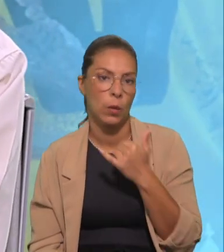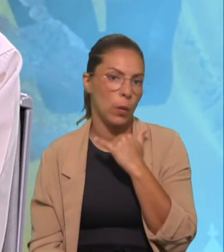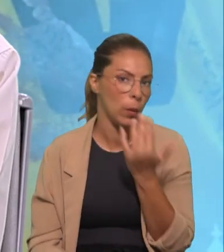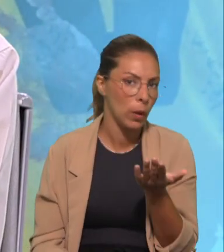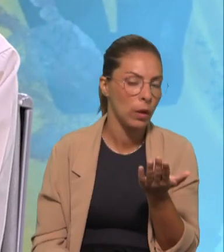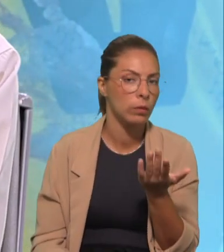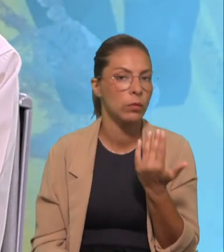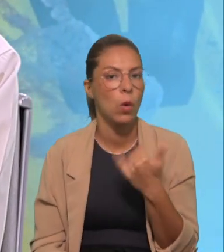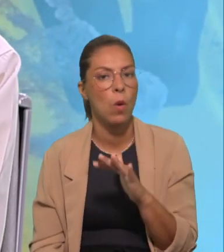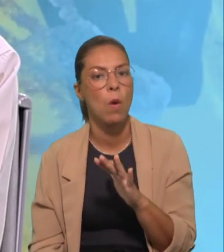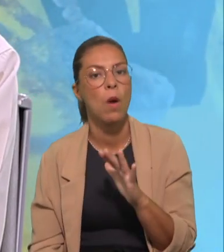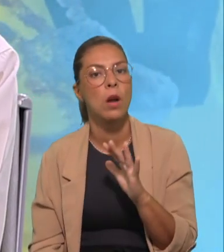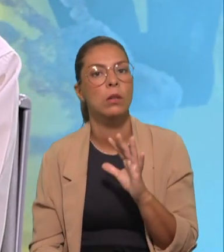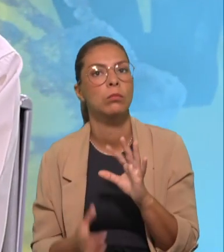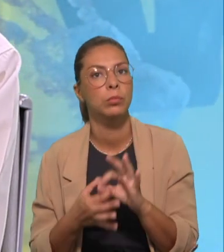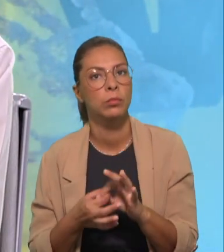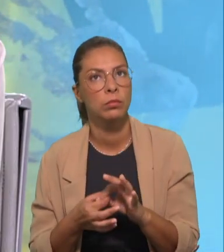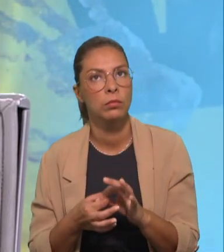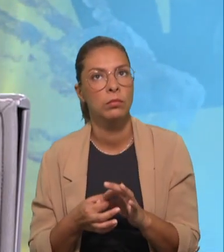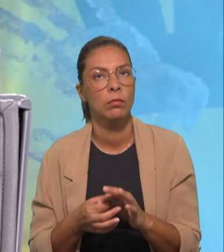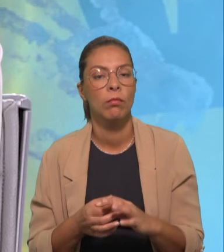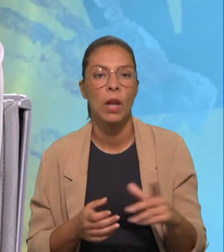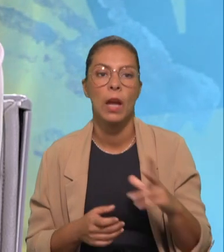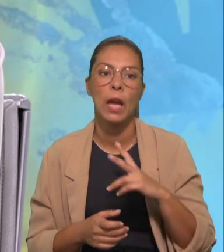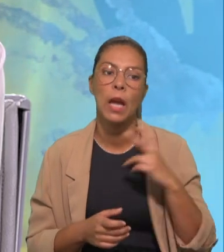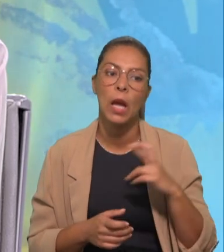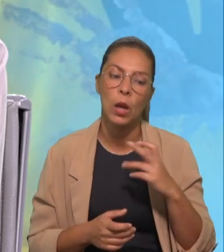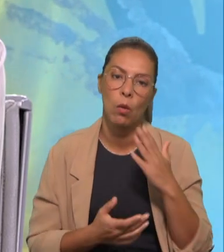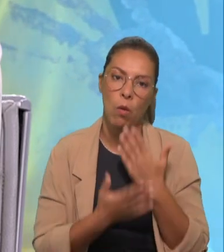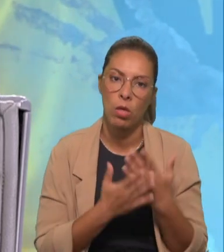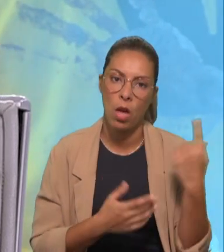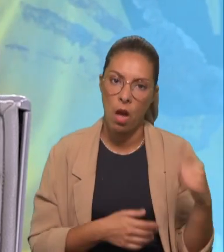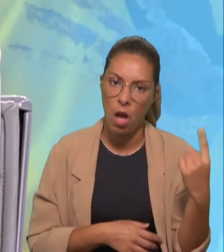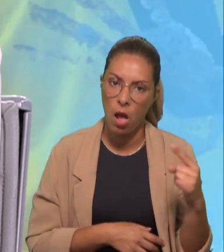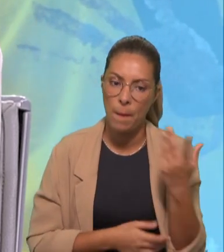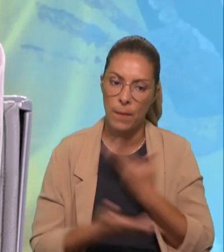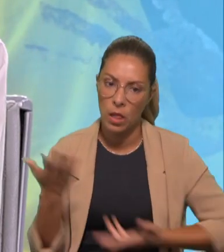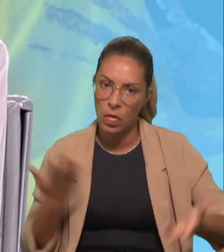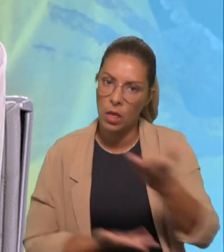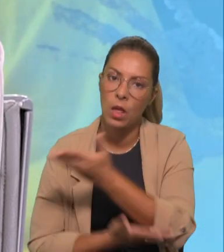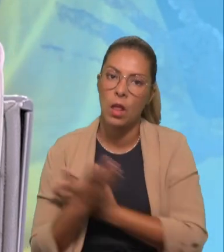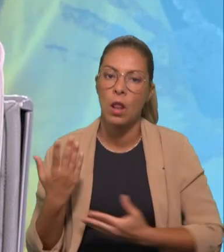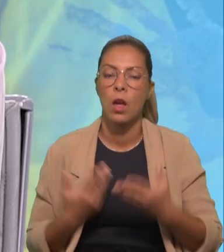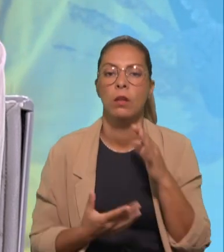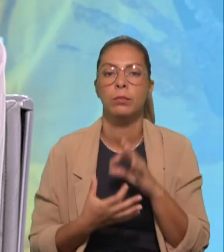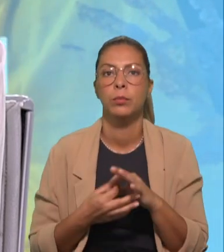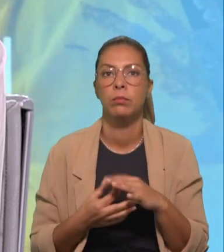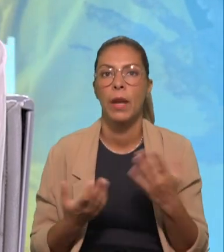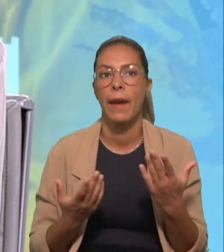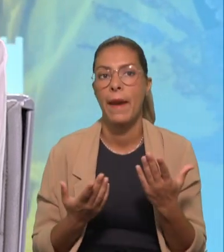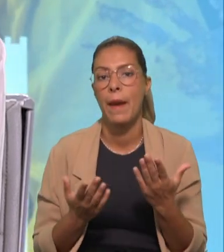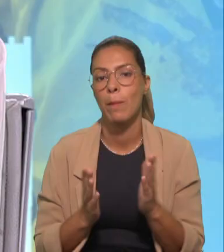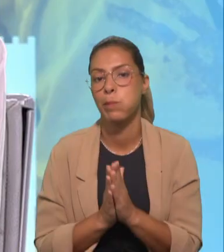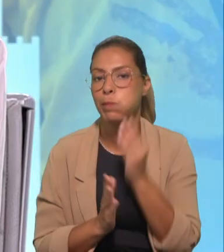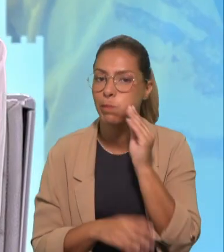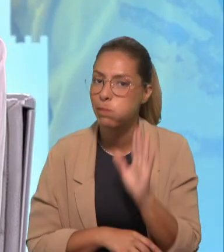aquilo que temos para partilhar, da nossa própria riqueza interior e pessoal e comunitária. E, portanto, tudo isto é sinodal, não é? Portanto,